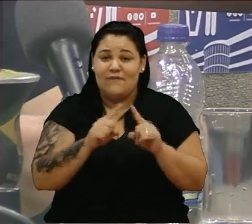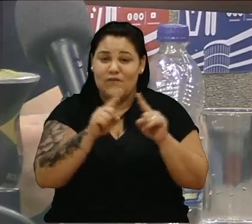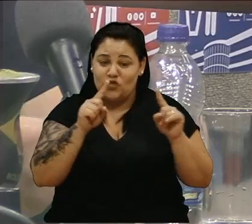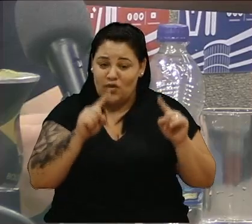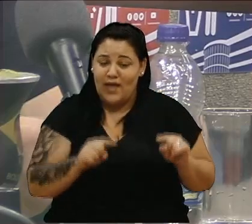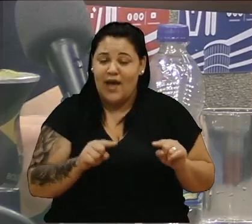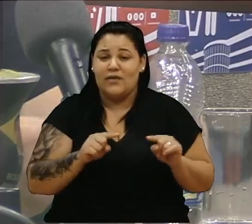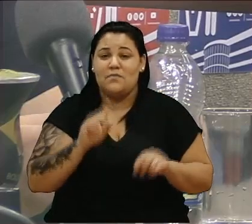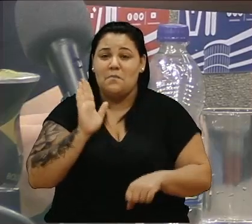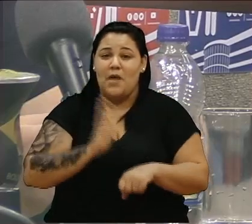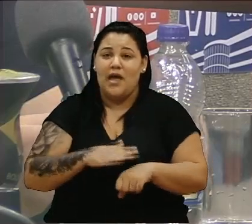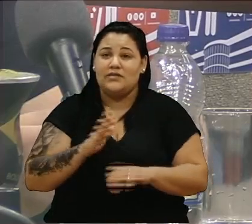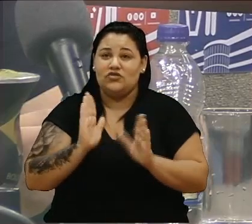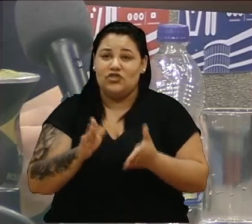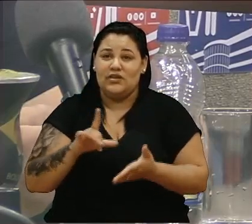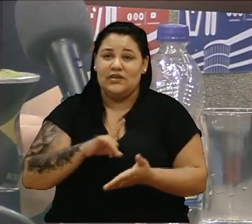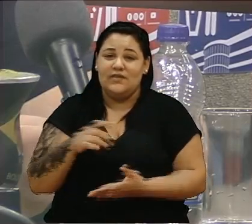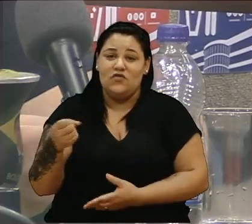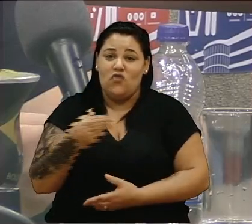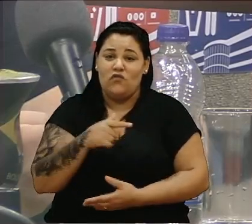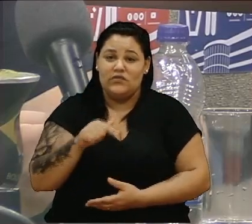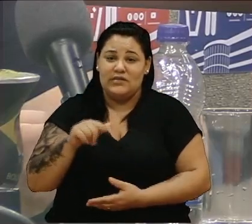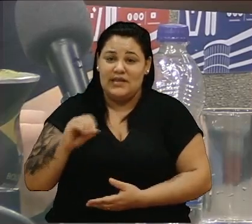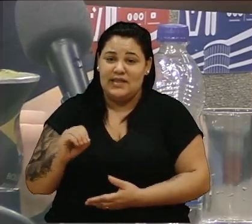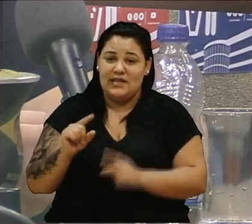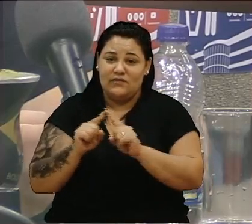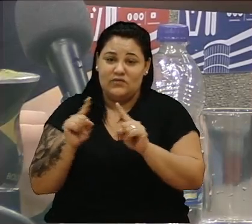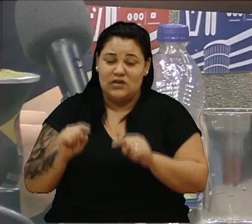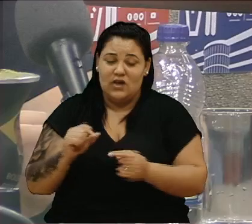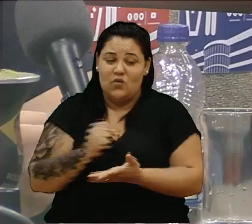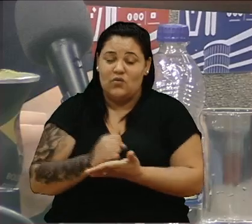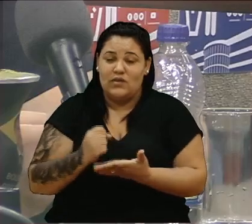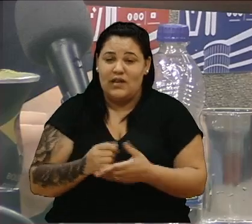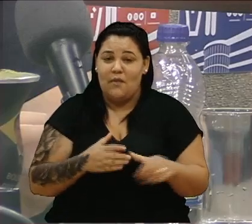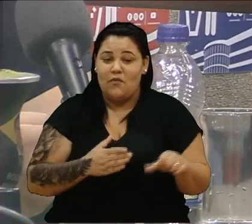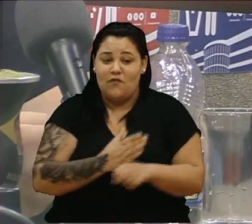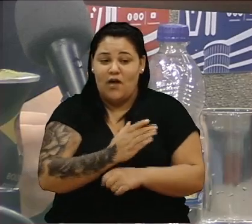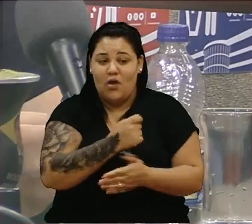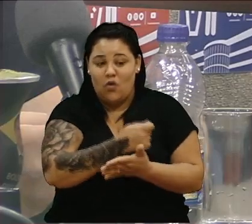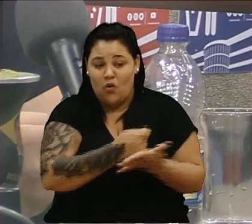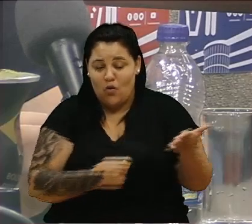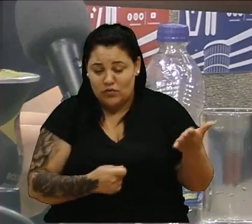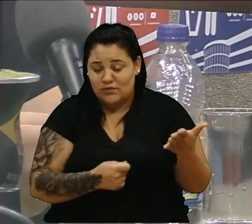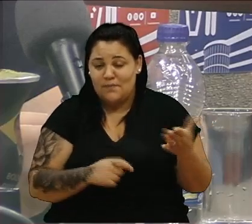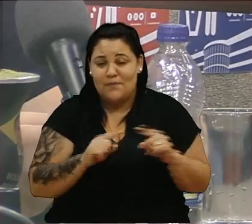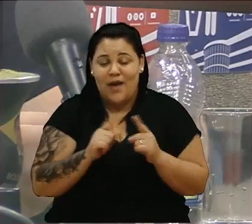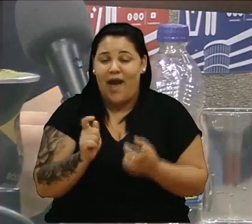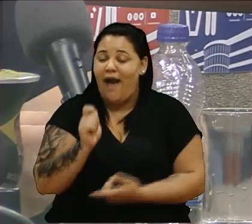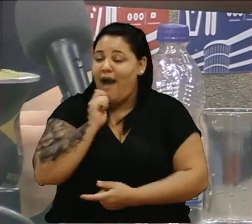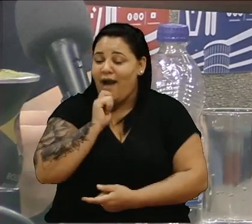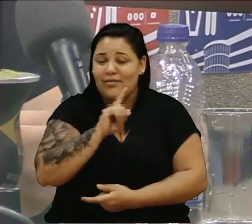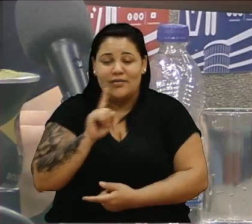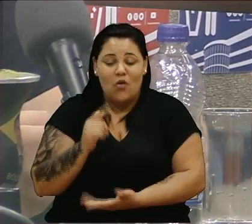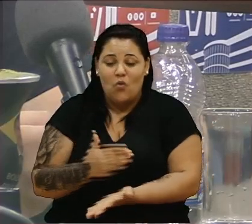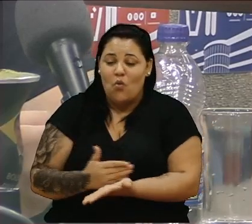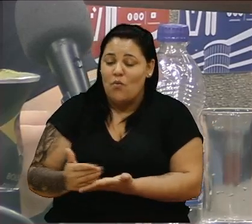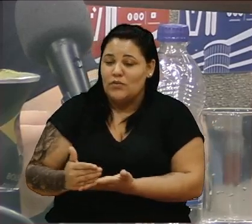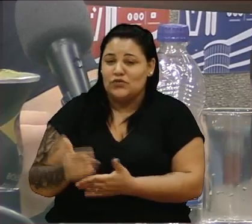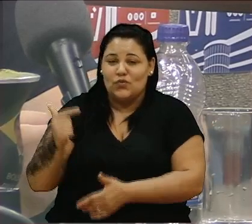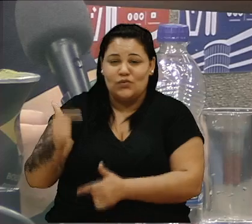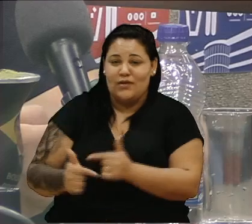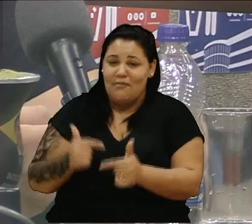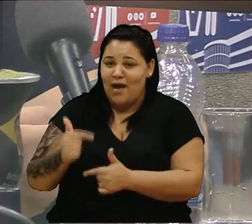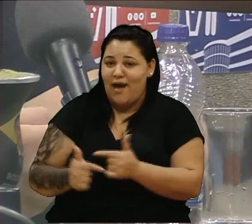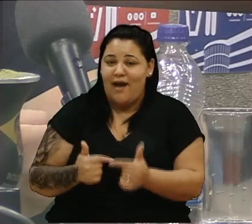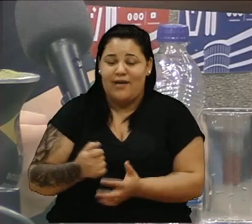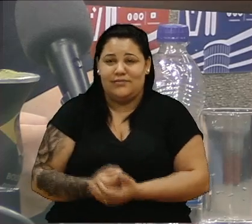foram 70 novos guardas, passaram no concurso, no entanto, ainda não iniciou o processo.